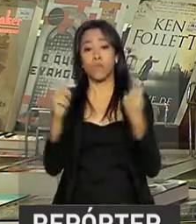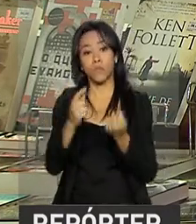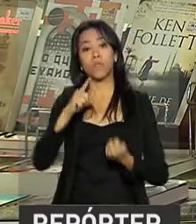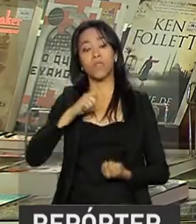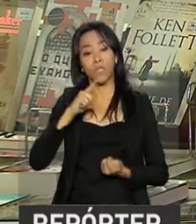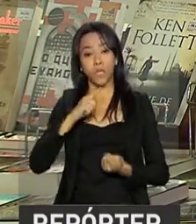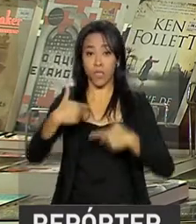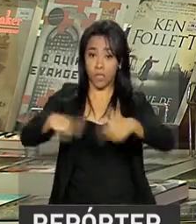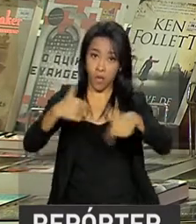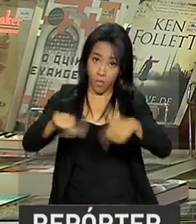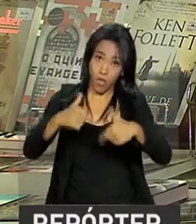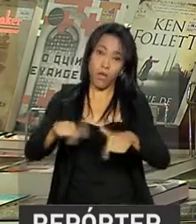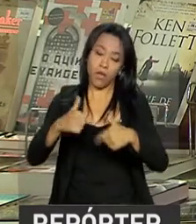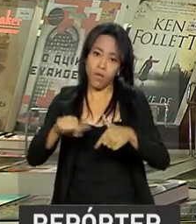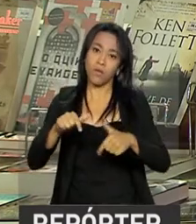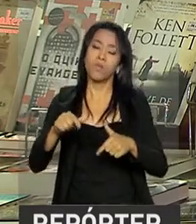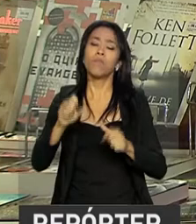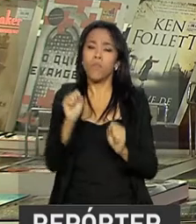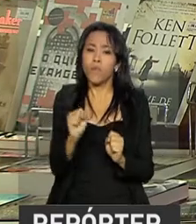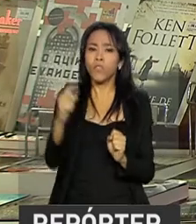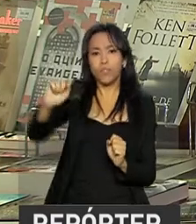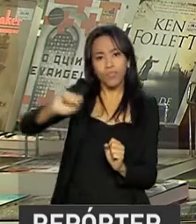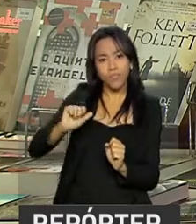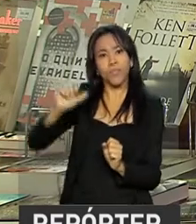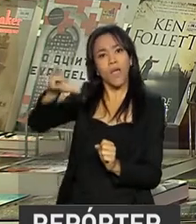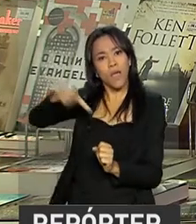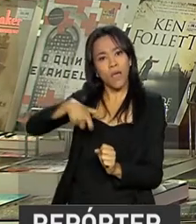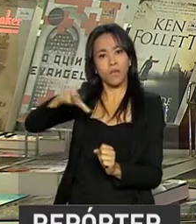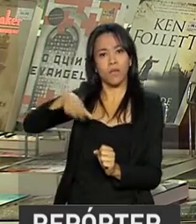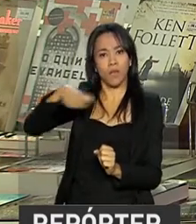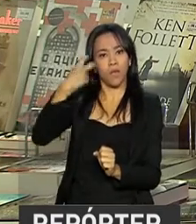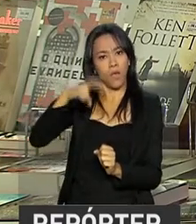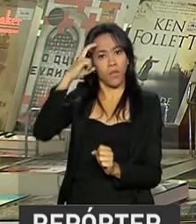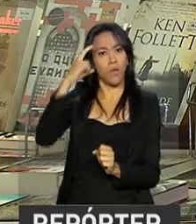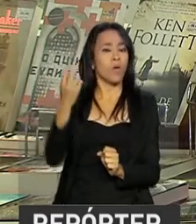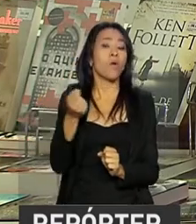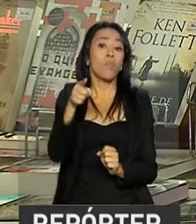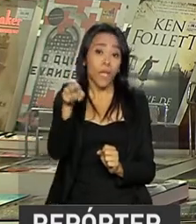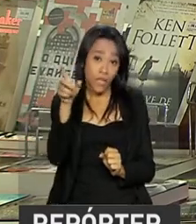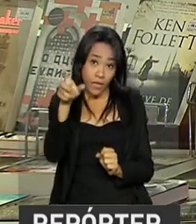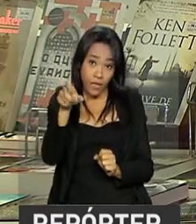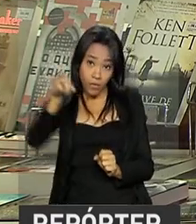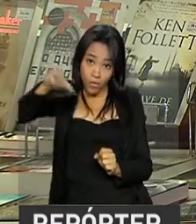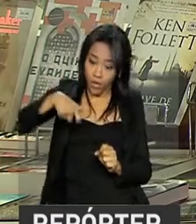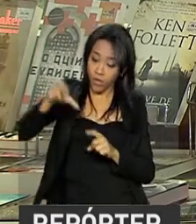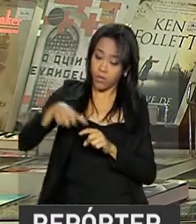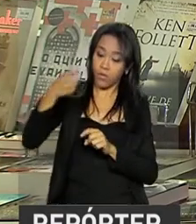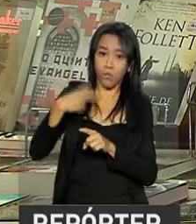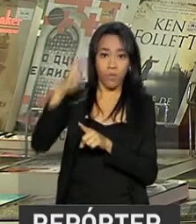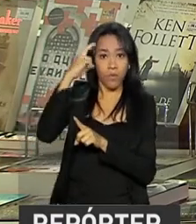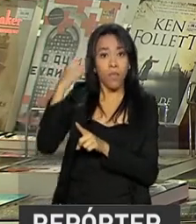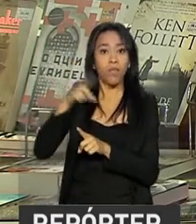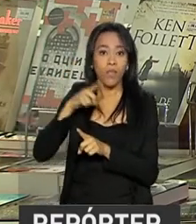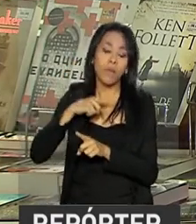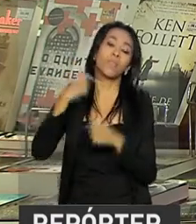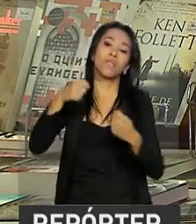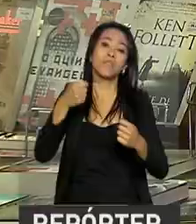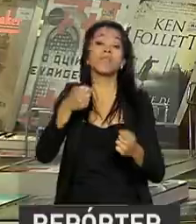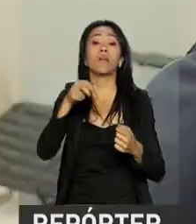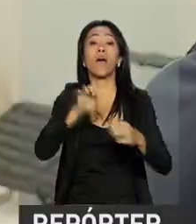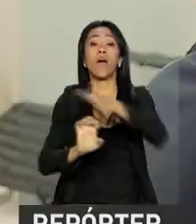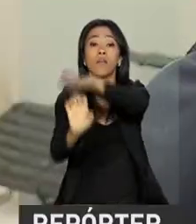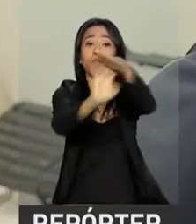formal podem receber o vale para que o benefício chegue até essas pessoas é necessária a adesão das